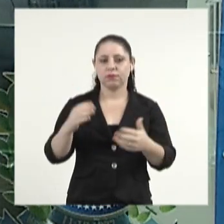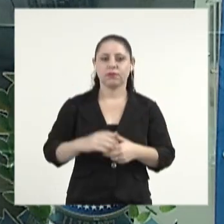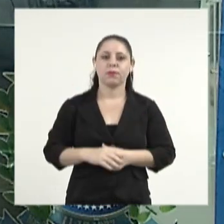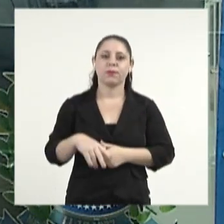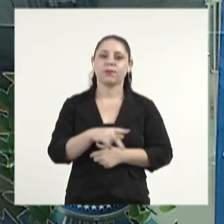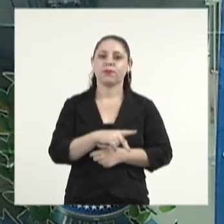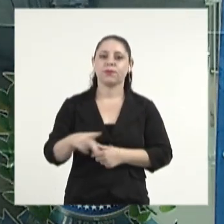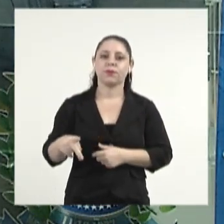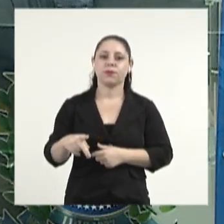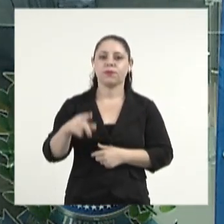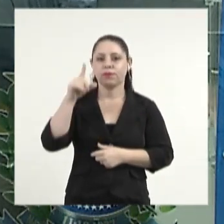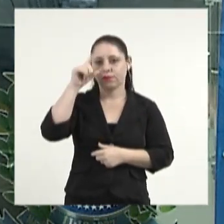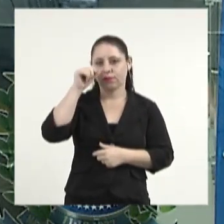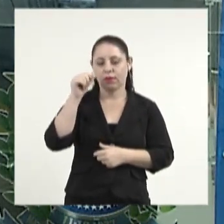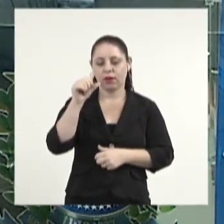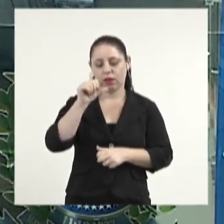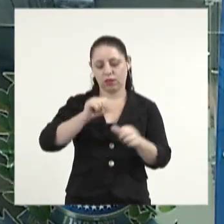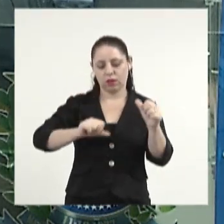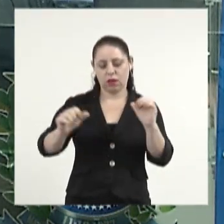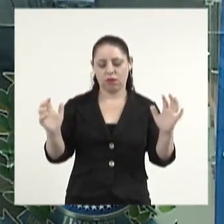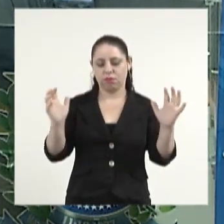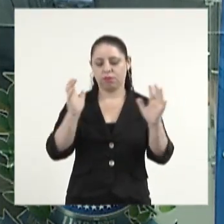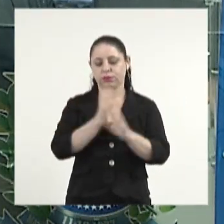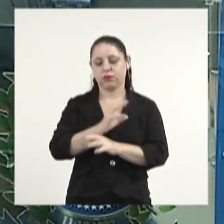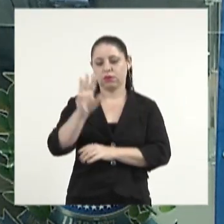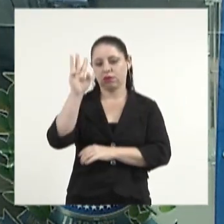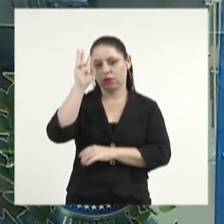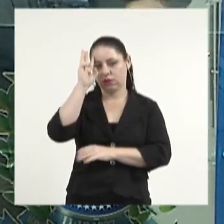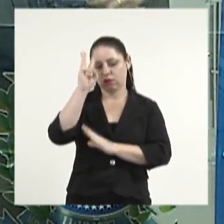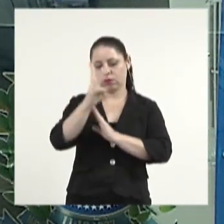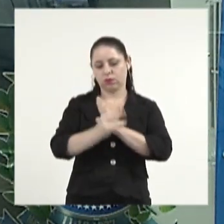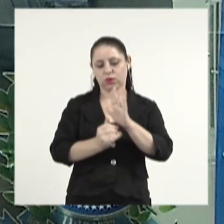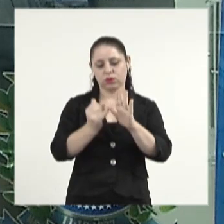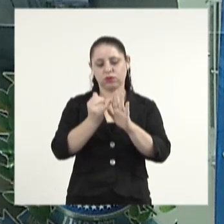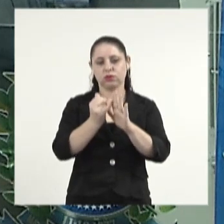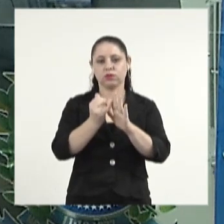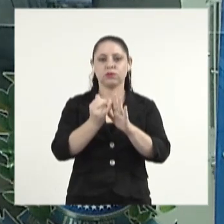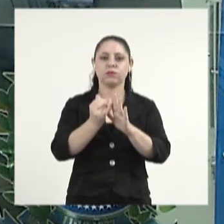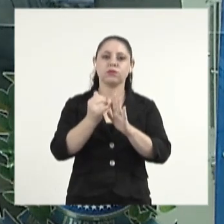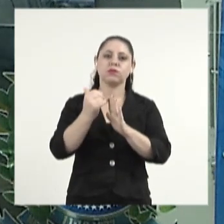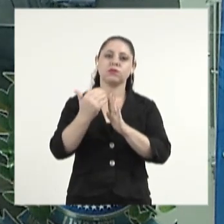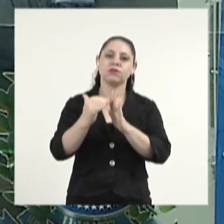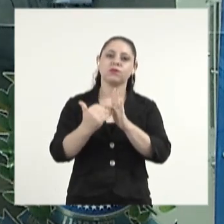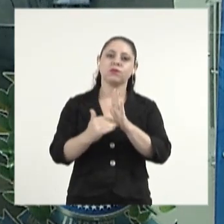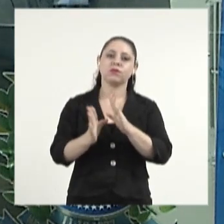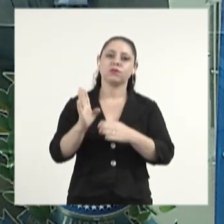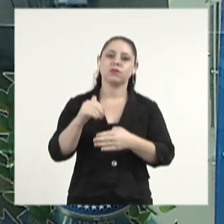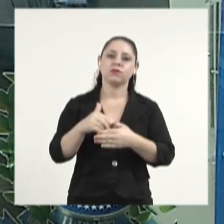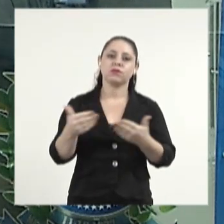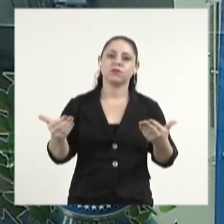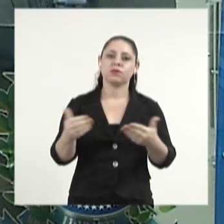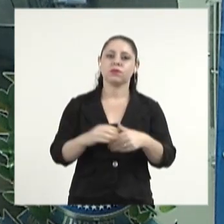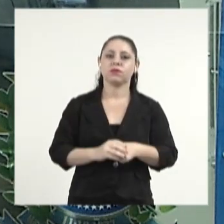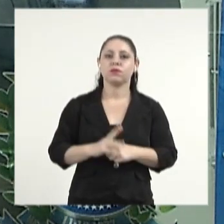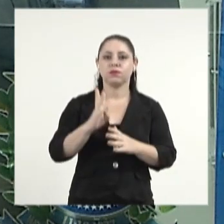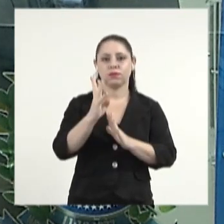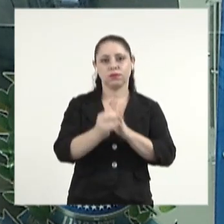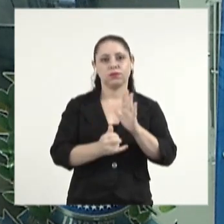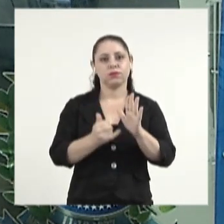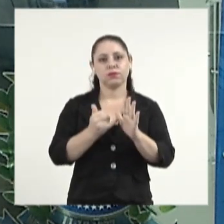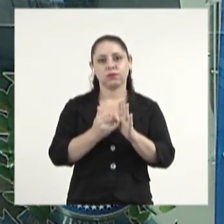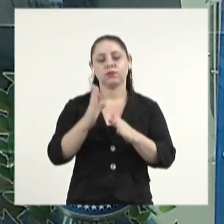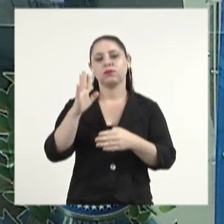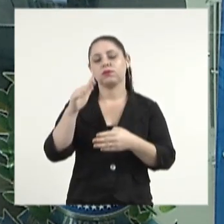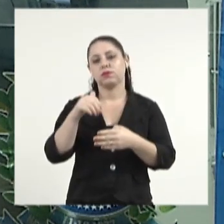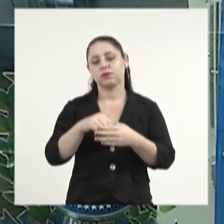presidente Gerson Claro transferiu para a sessão da próxima terça-feira os projetos que estavam pautados para hoje, então esses projetos devem